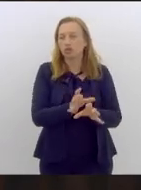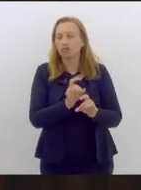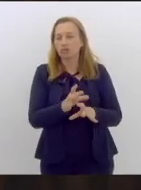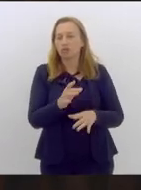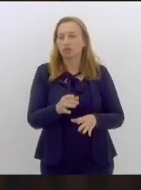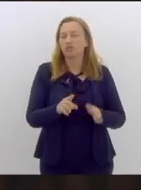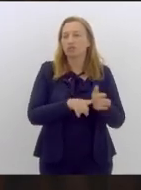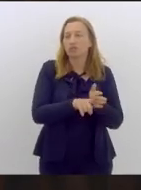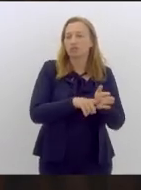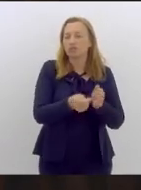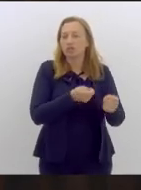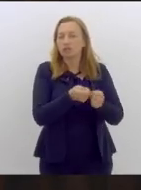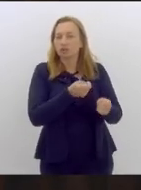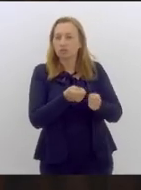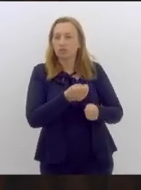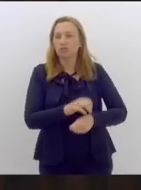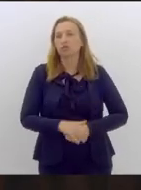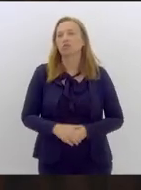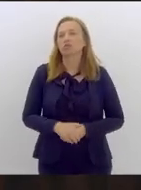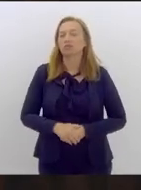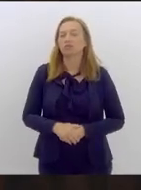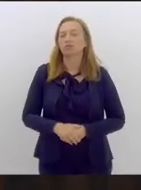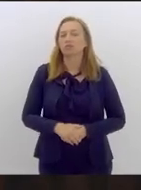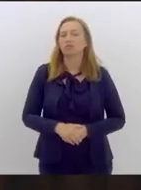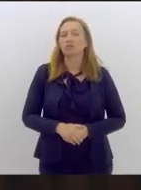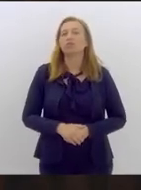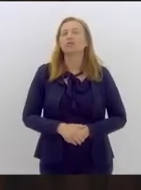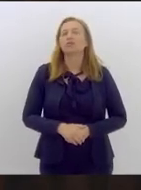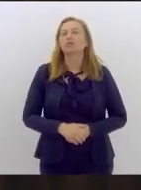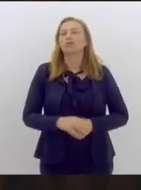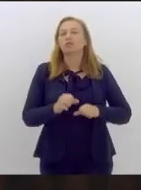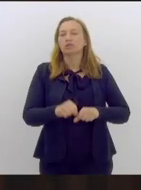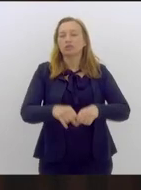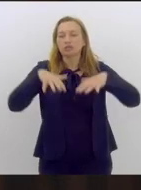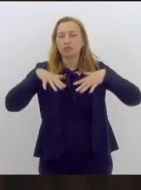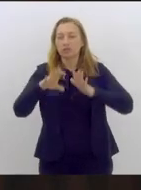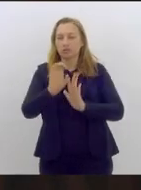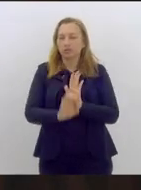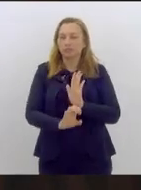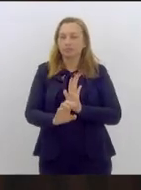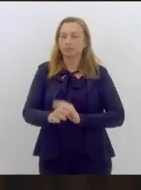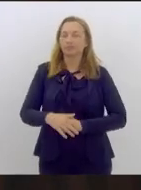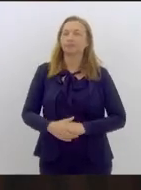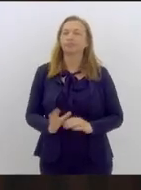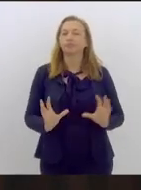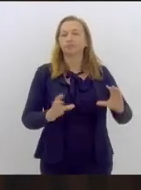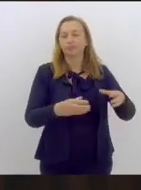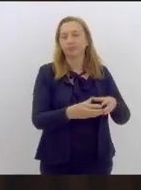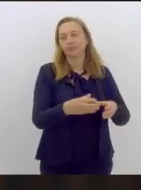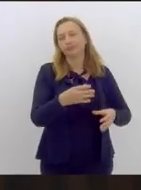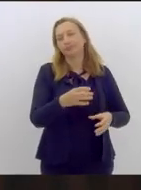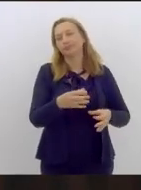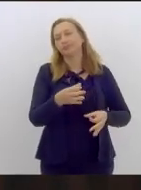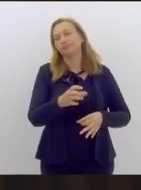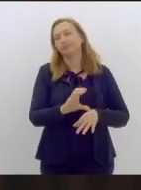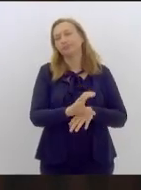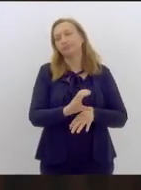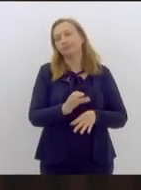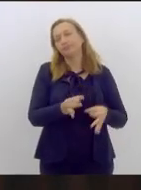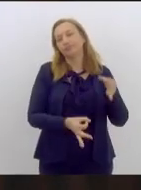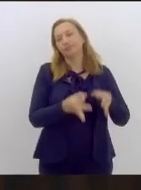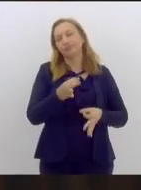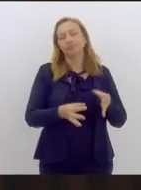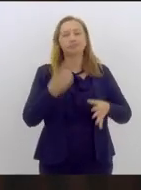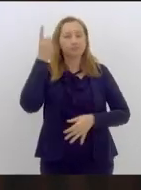Finanças, Fiscalização Financeira e Controle, as emendas de plenário. Para emitir parecer pela Comissão de Constituição e Justiça, deputado